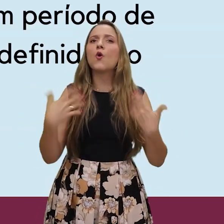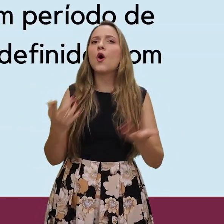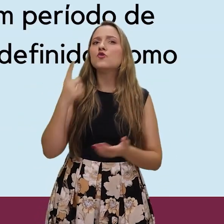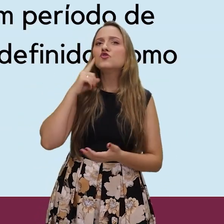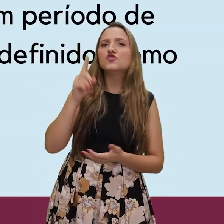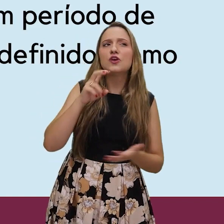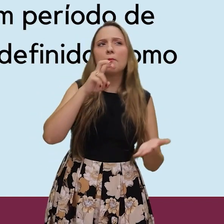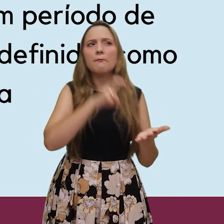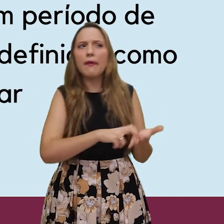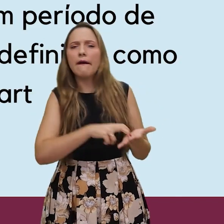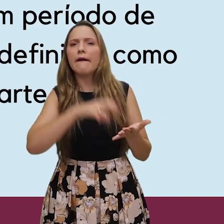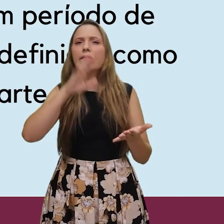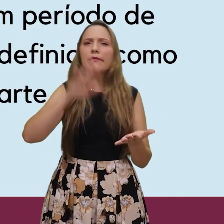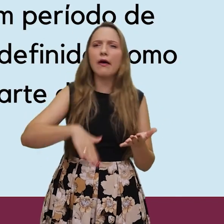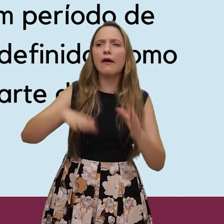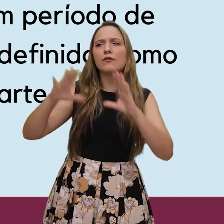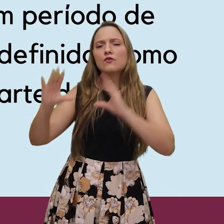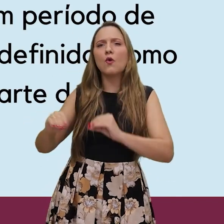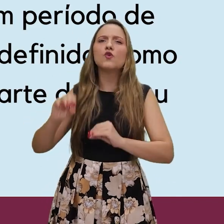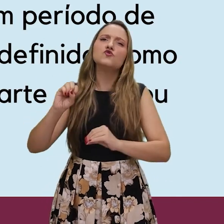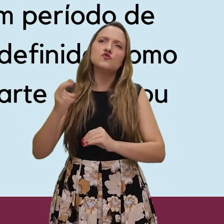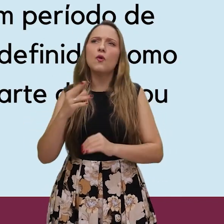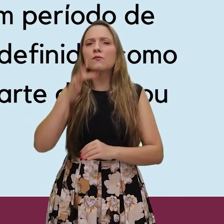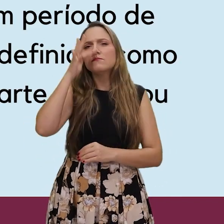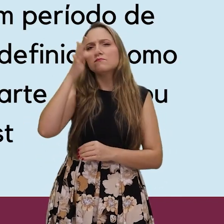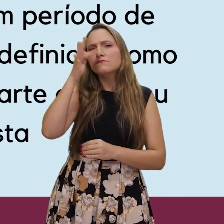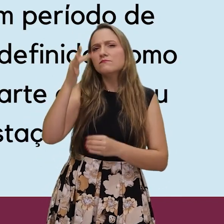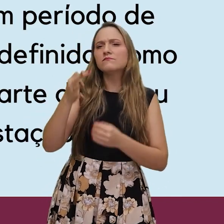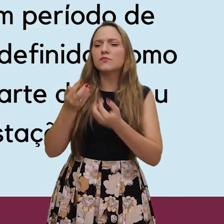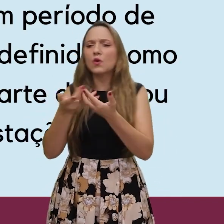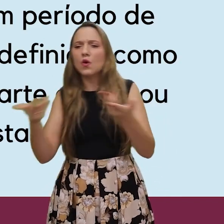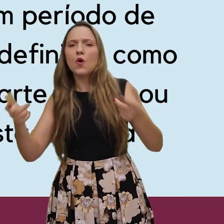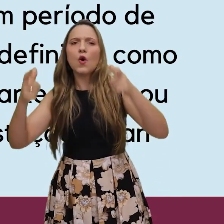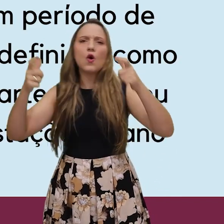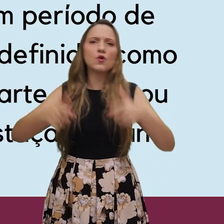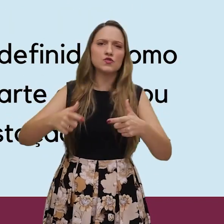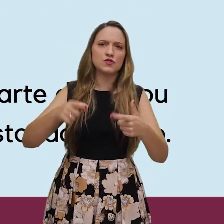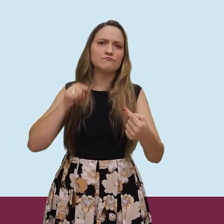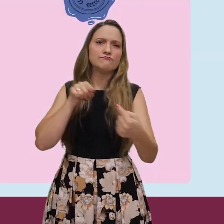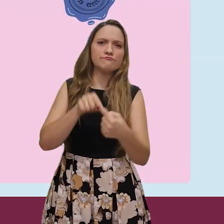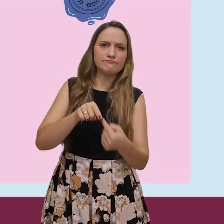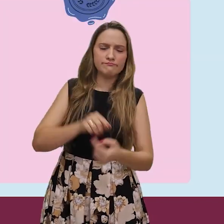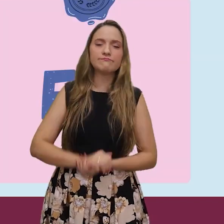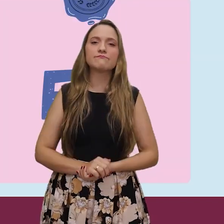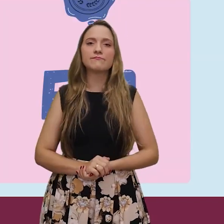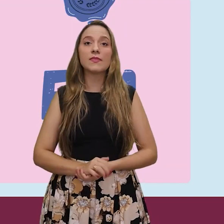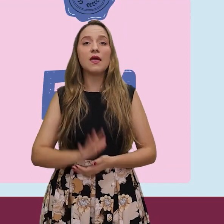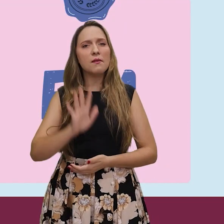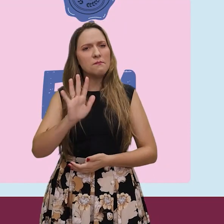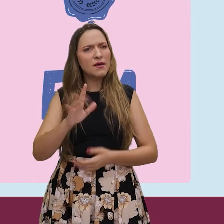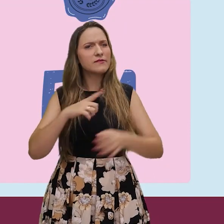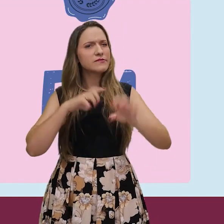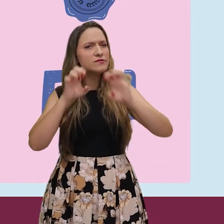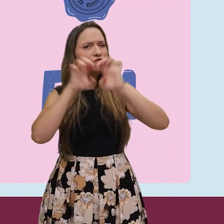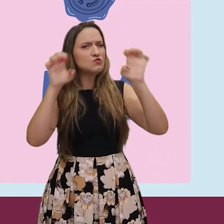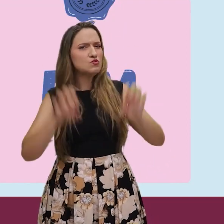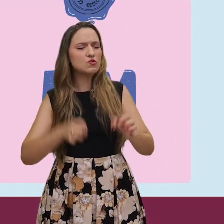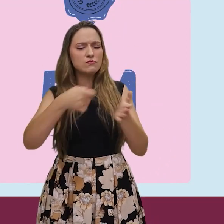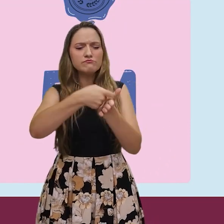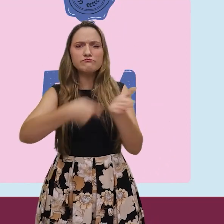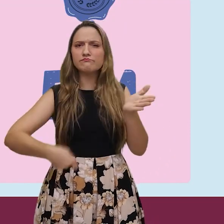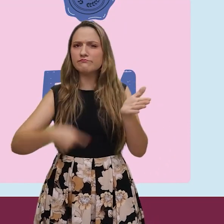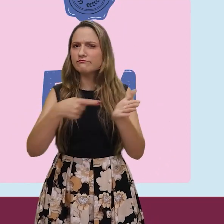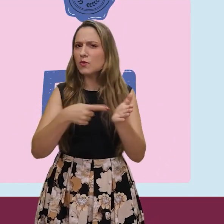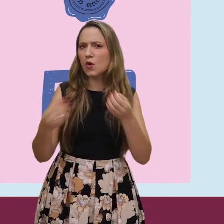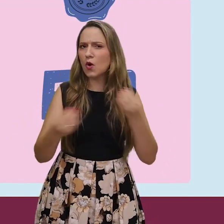tempo definido, como uma parte do dia ou uma estação do ano. E como é a estrutura de um